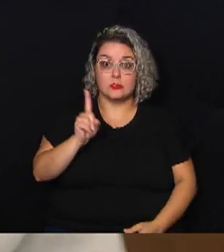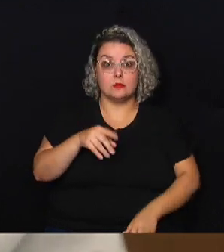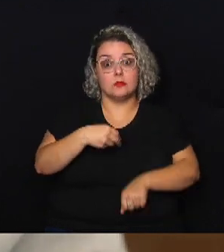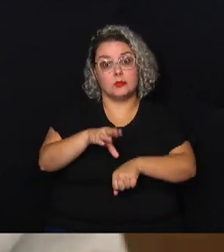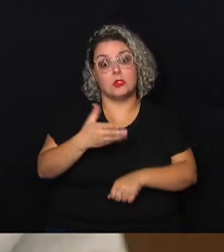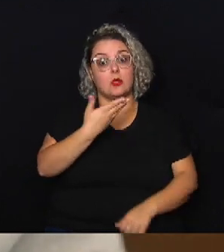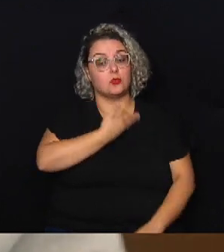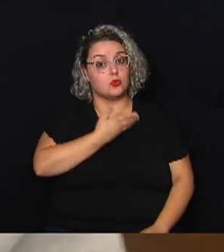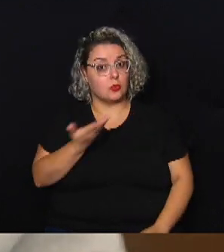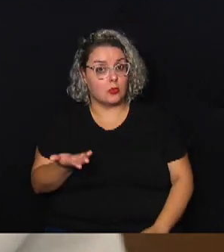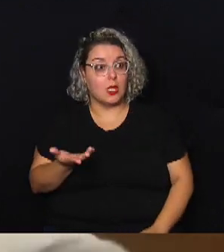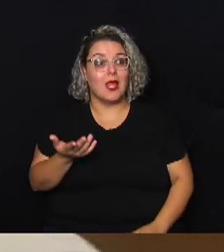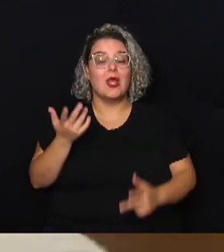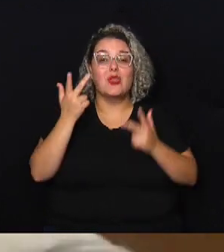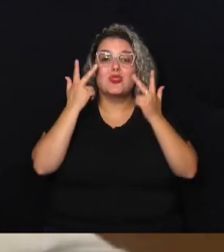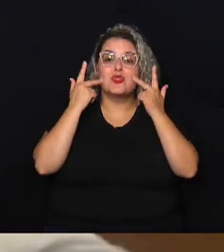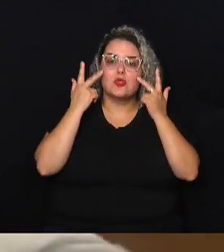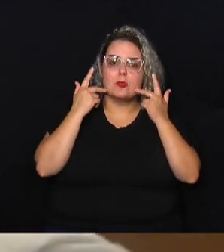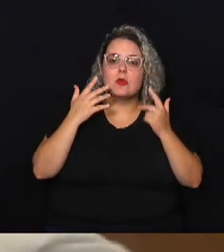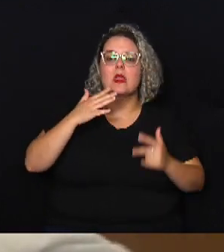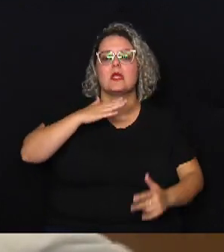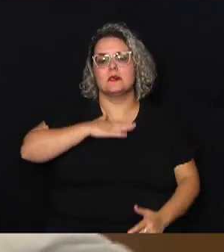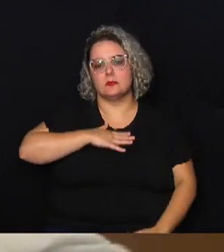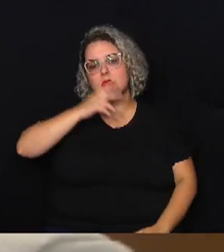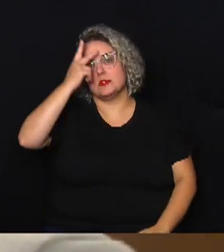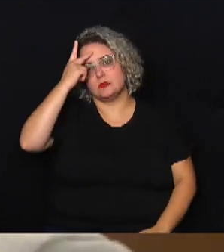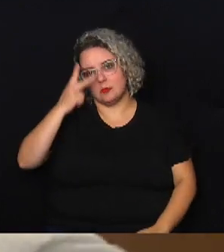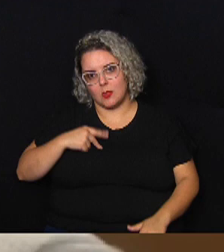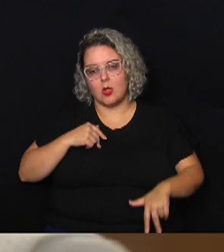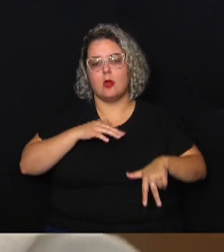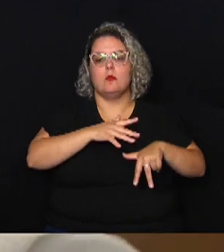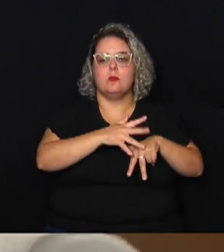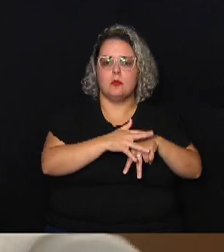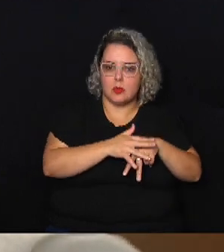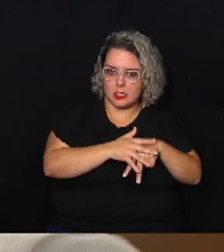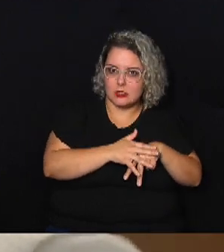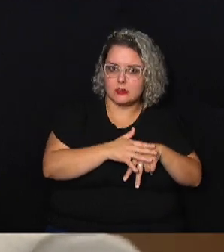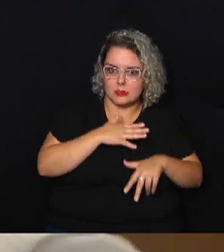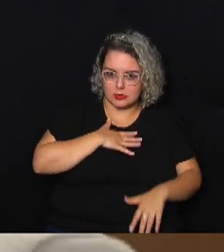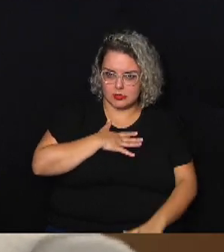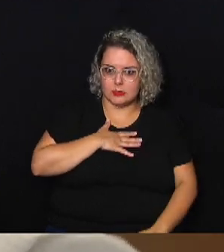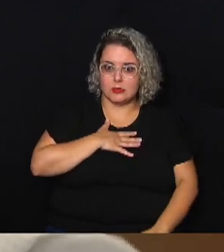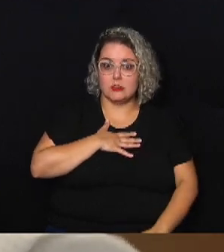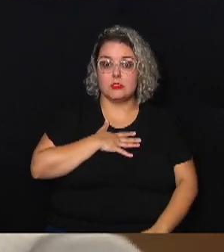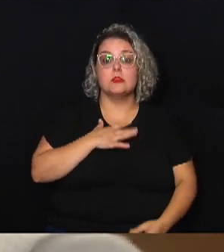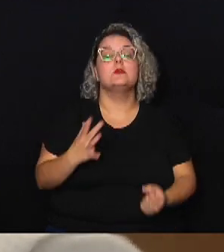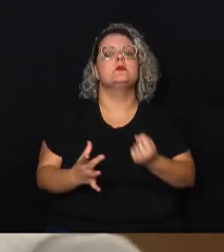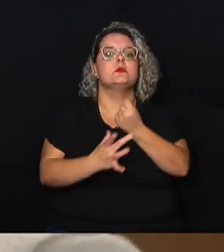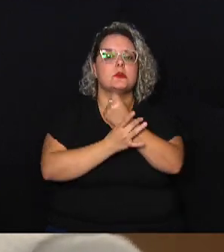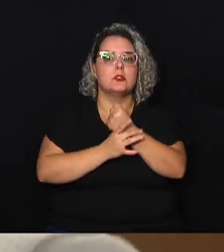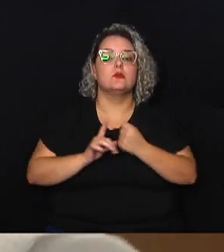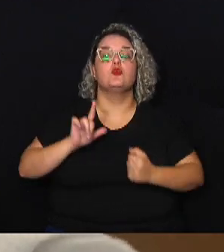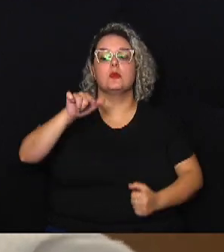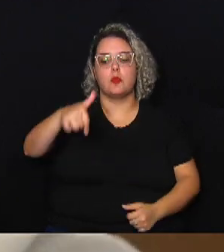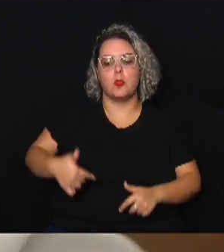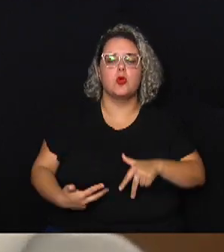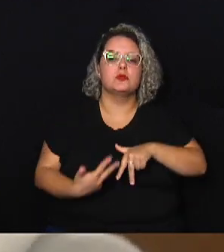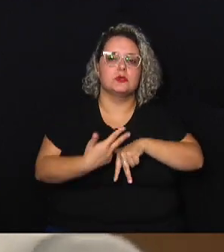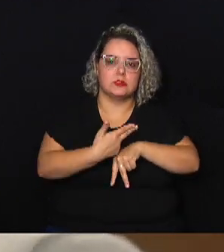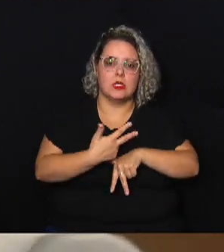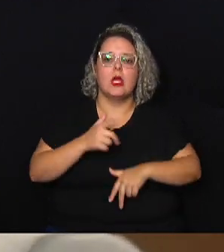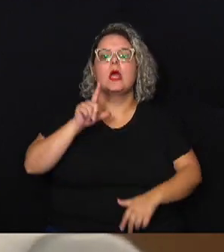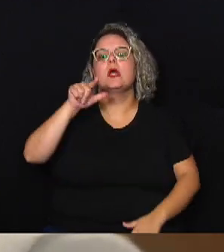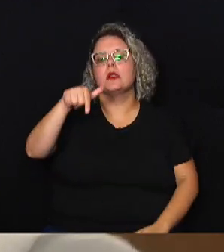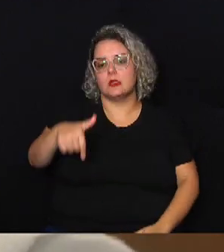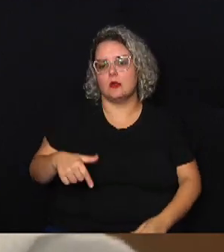colega. Geralmente são as minhas próprias pacientes, que elas se sentem seguras no pós-operatório, e aí depois elas